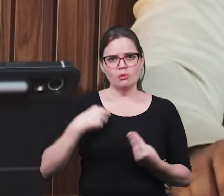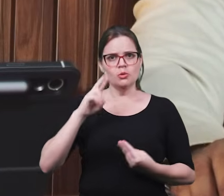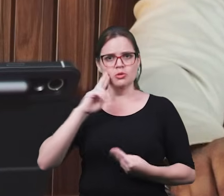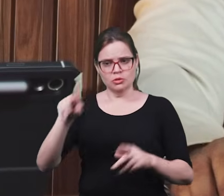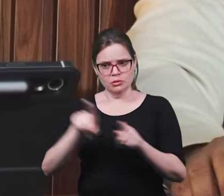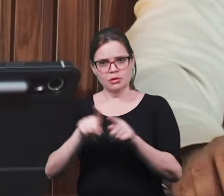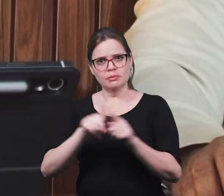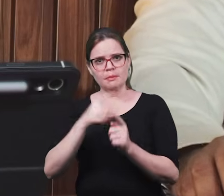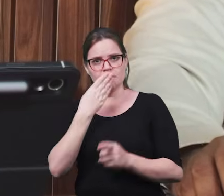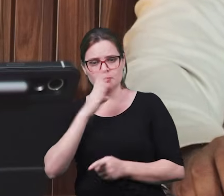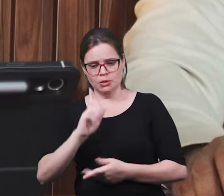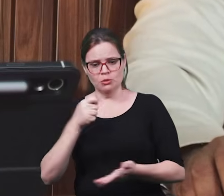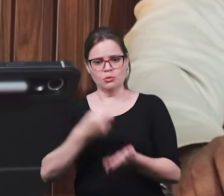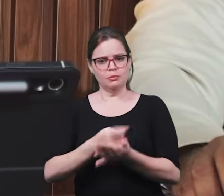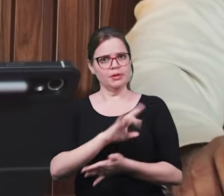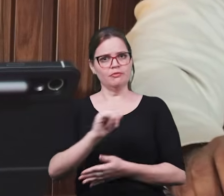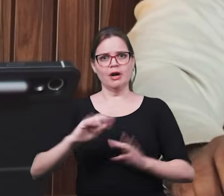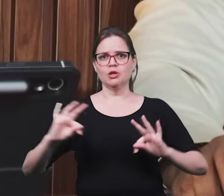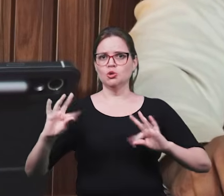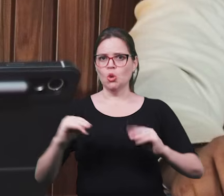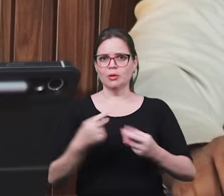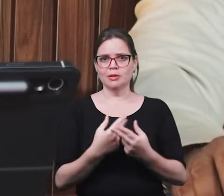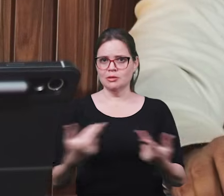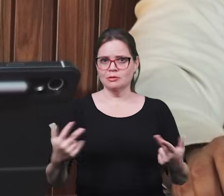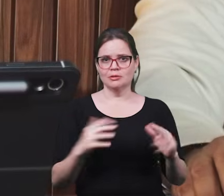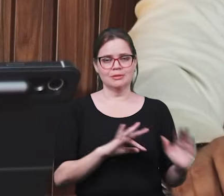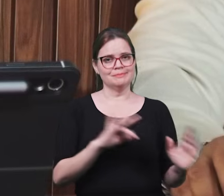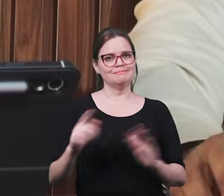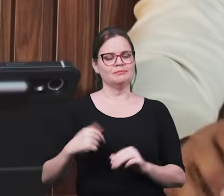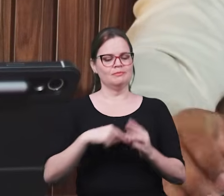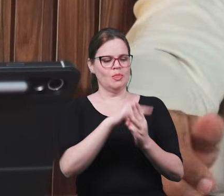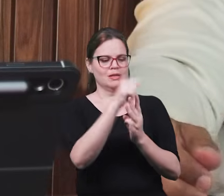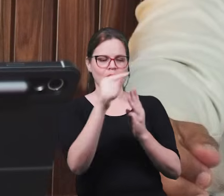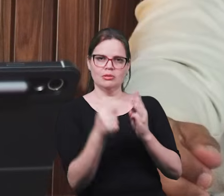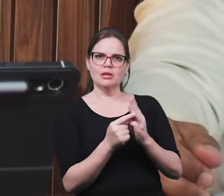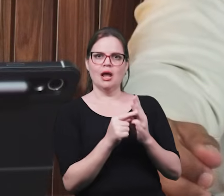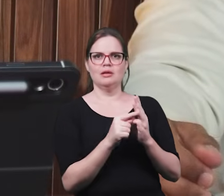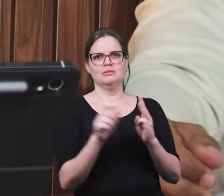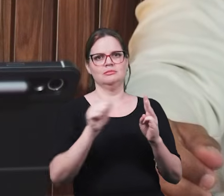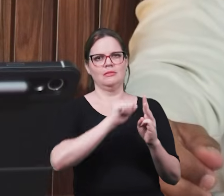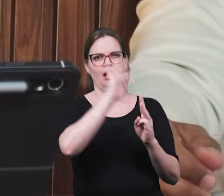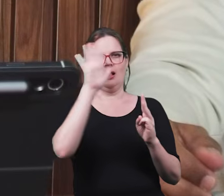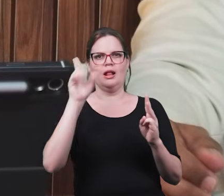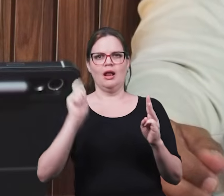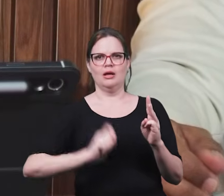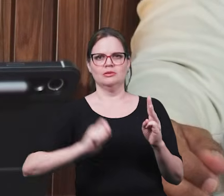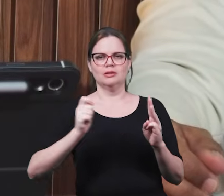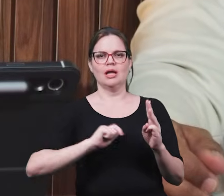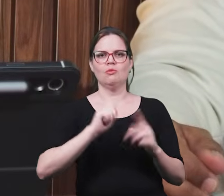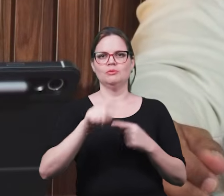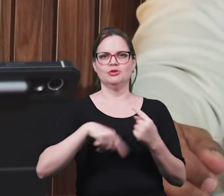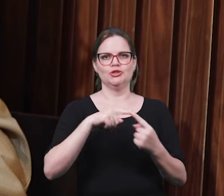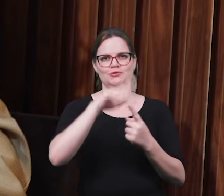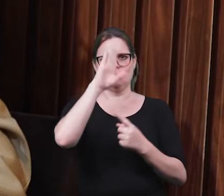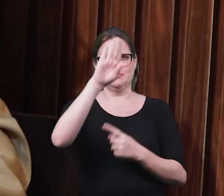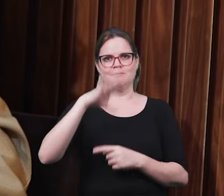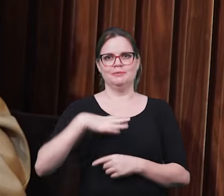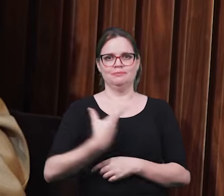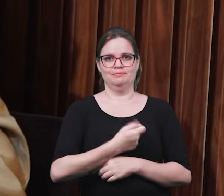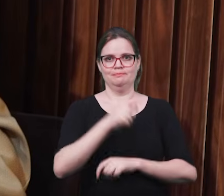coisas? Então, três aspectos que evidenciam claramente o propósito de Deus em salvar o homem.